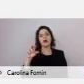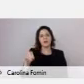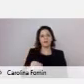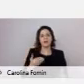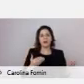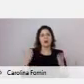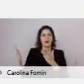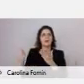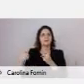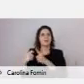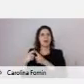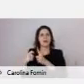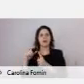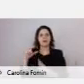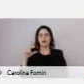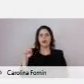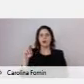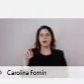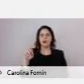Vilela.